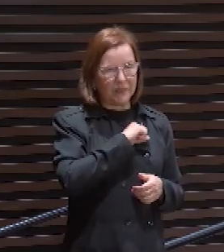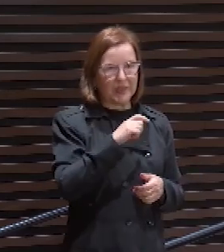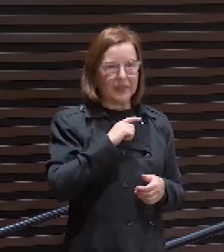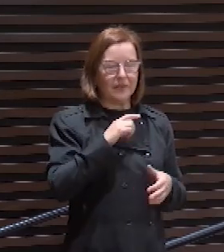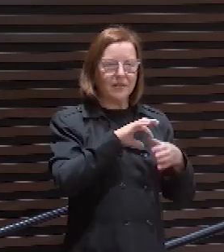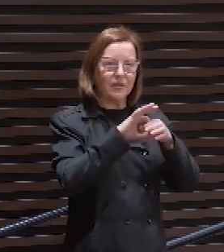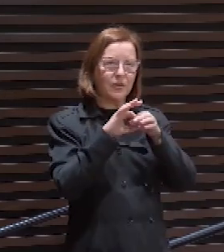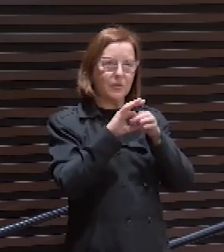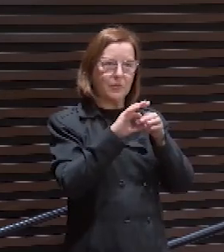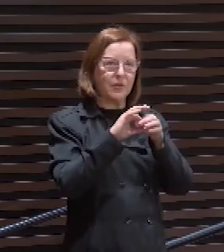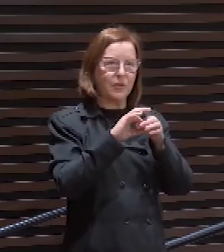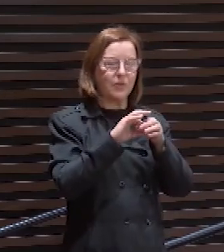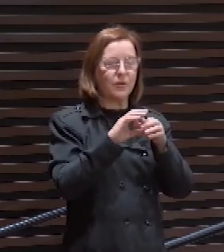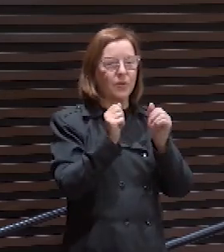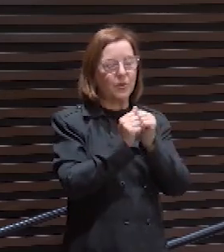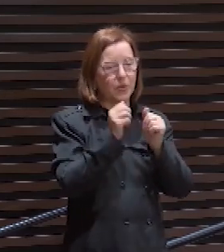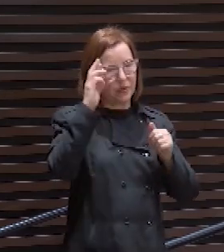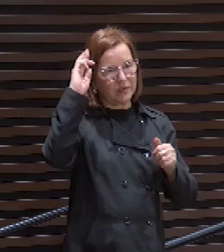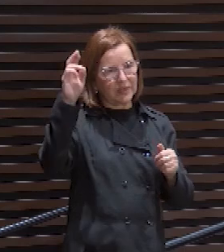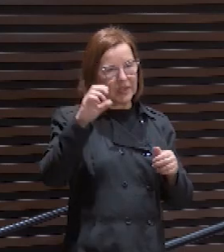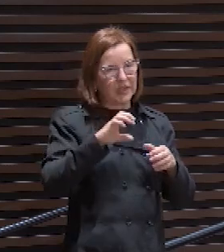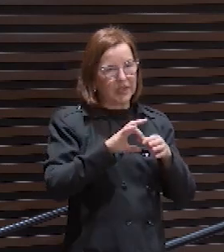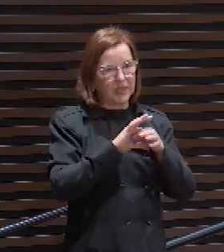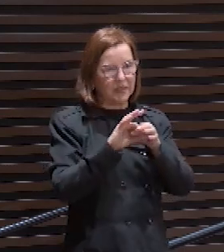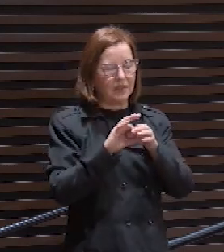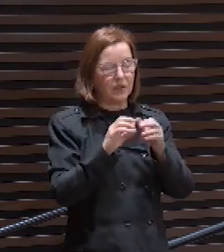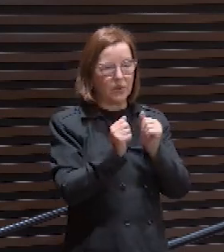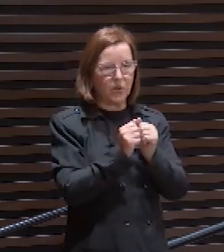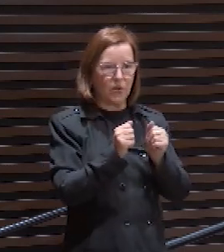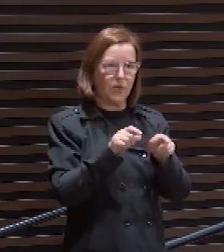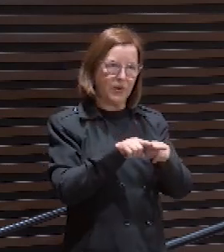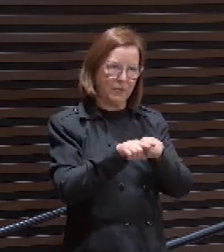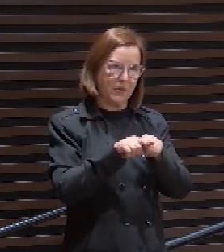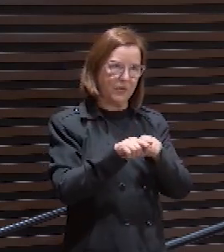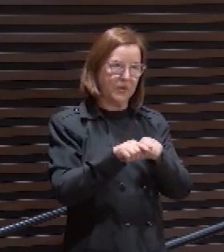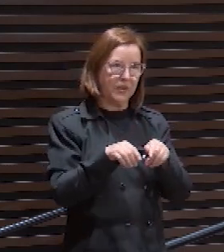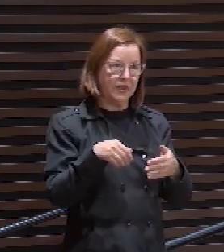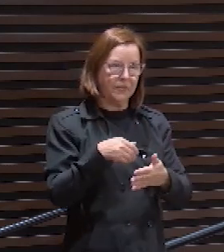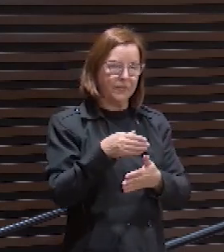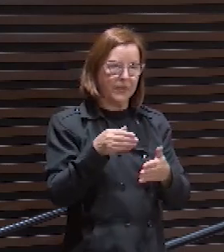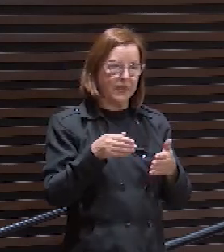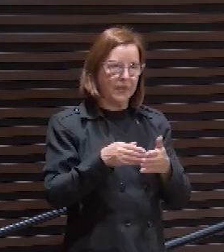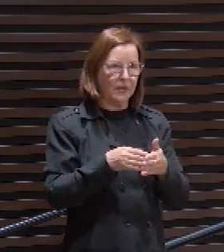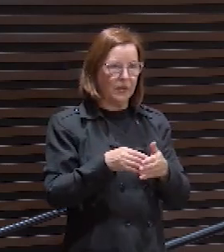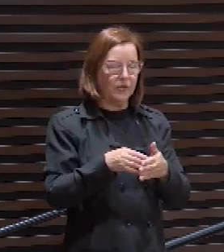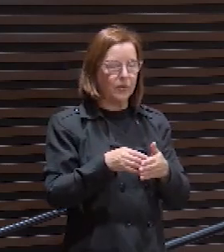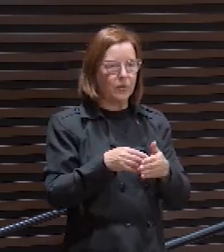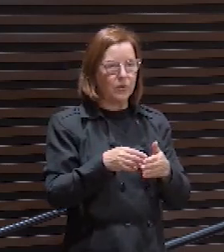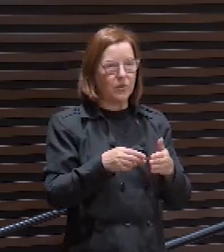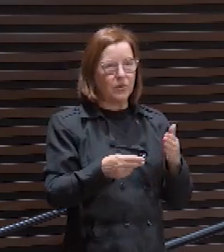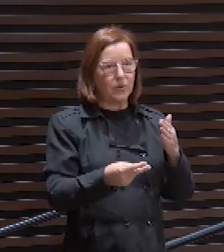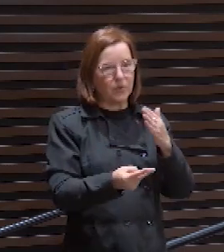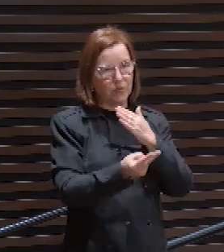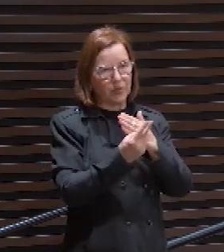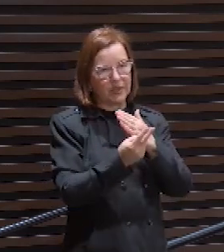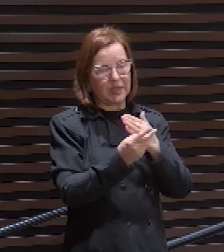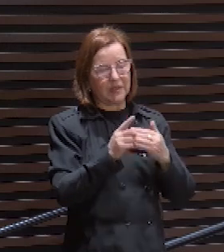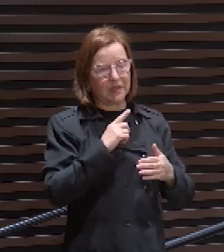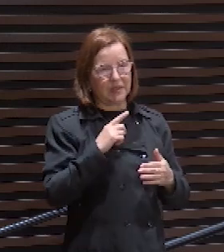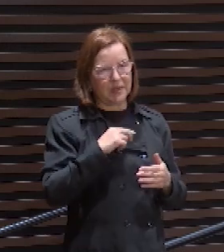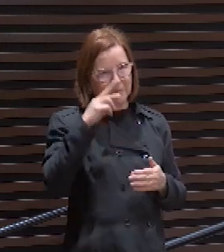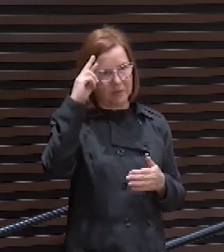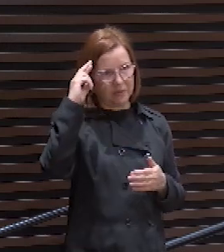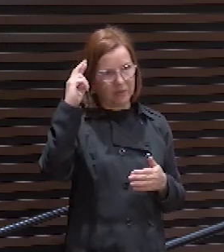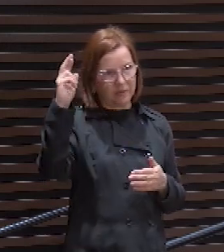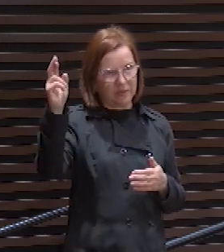com nossos irmãos, todo o cuidado e amor que temos pelo Senhor através da igreja. Então, de fato, no aspecto espiritual, a